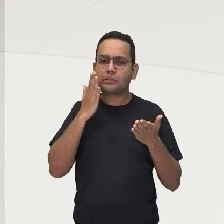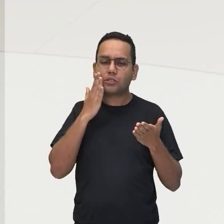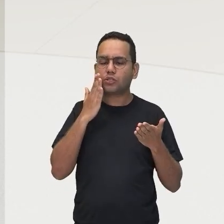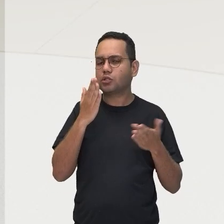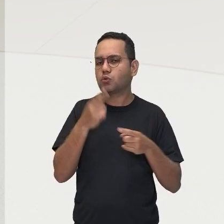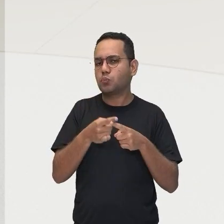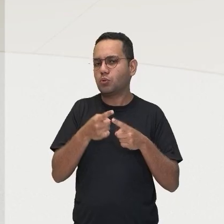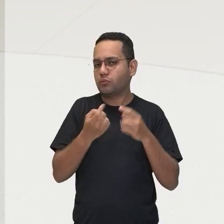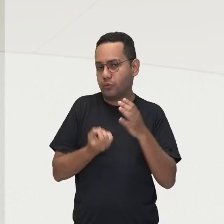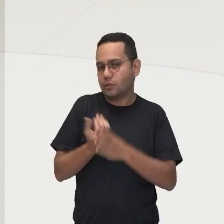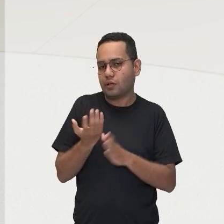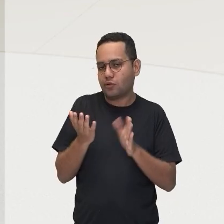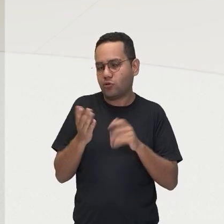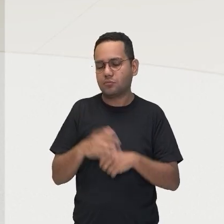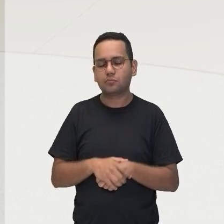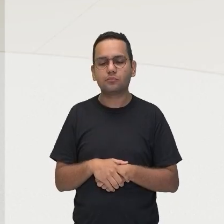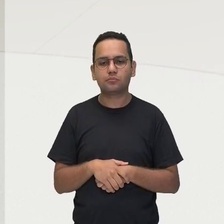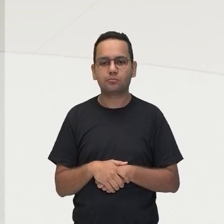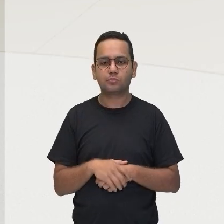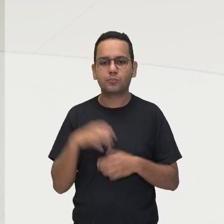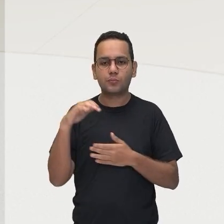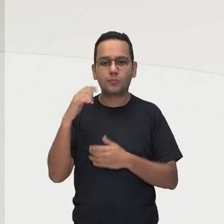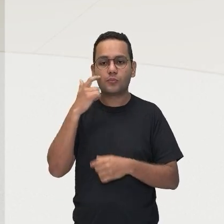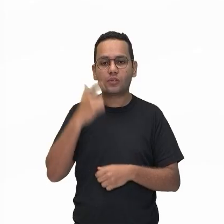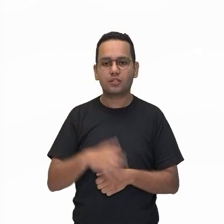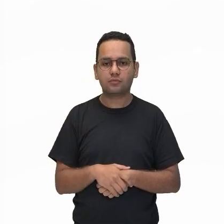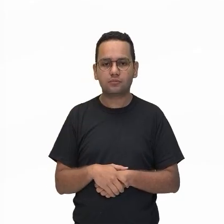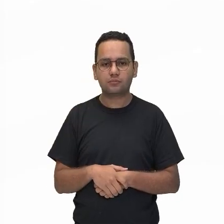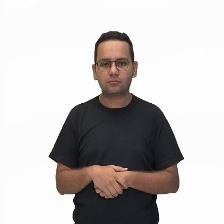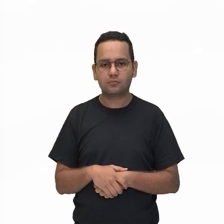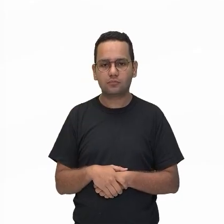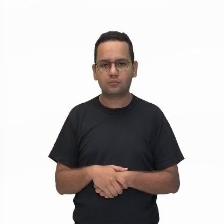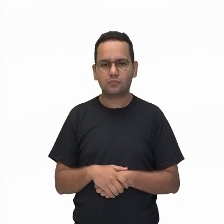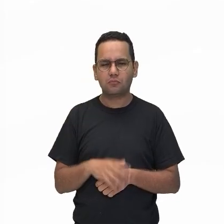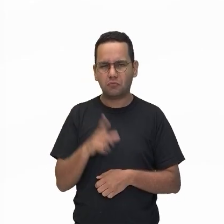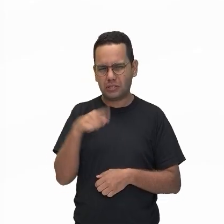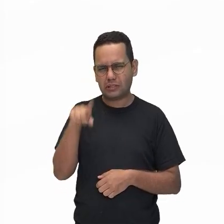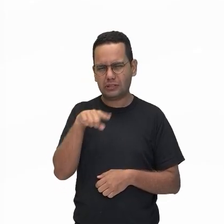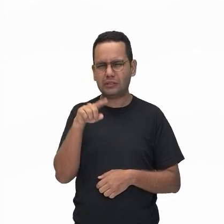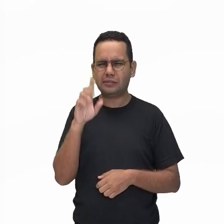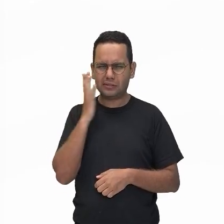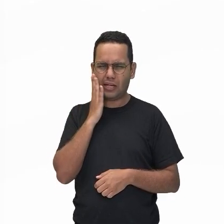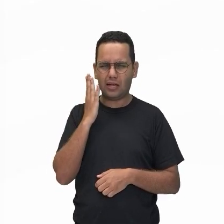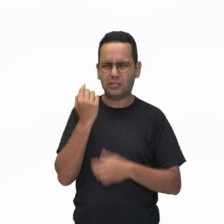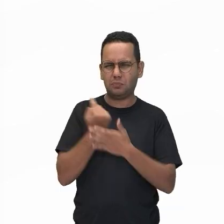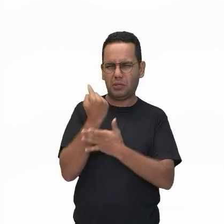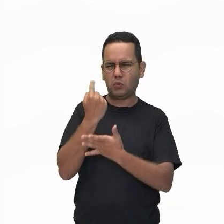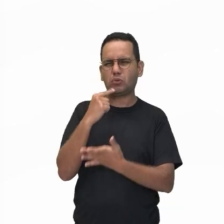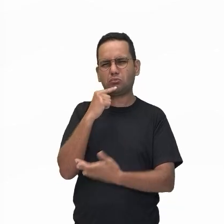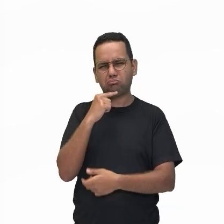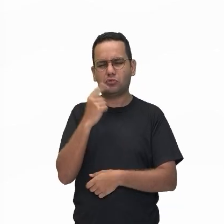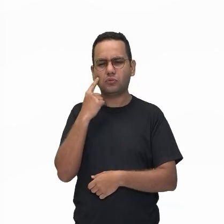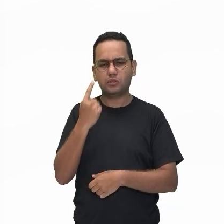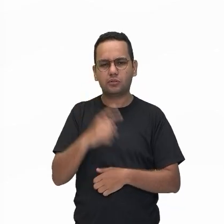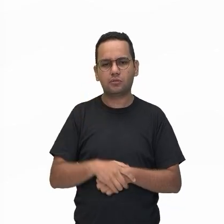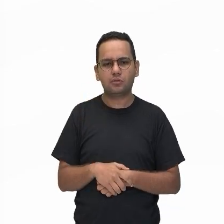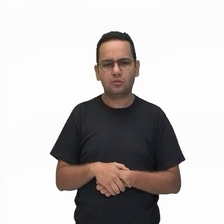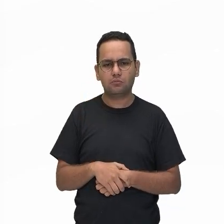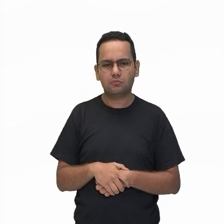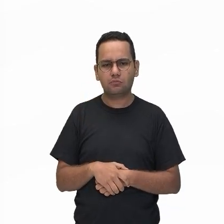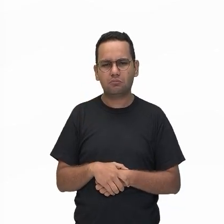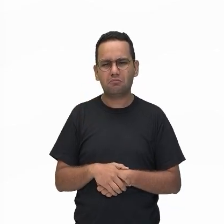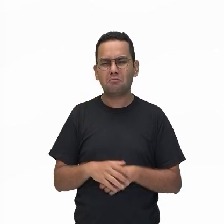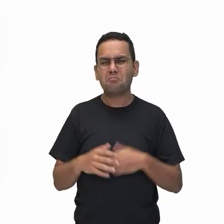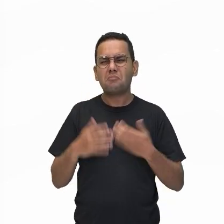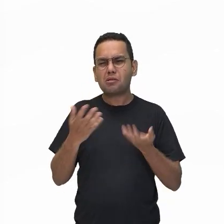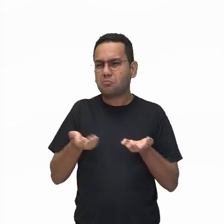agora vocês já pararam para pensar também o que motiva a busca pela prática de esportes de aventura? O que será